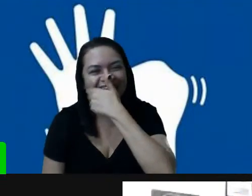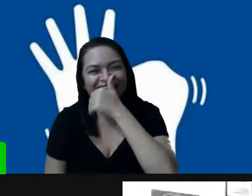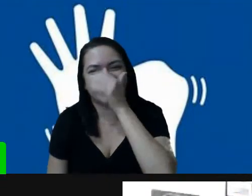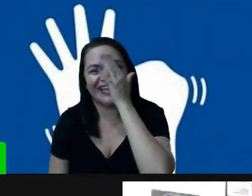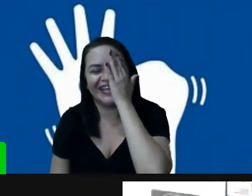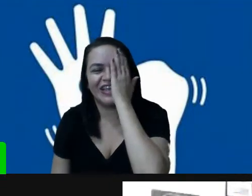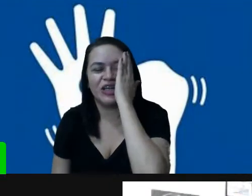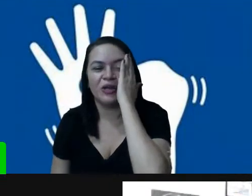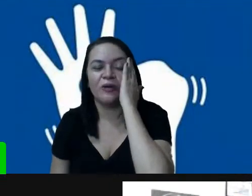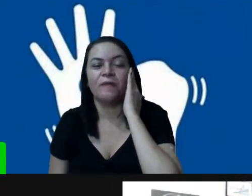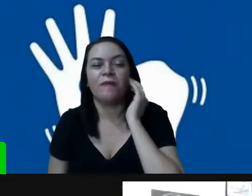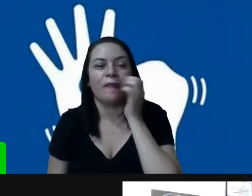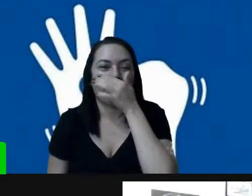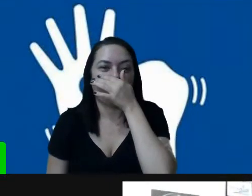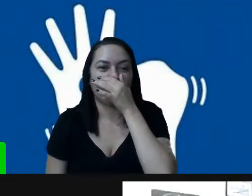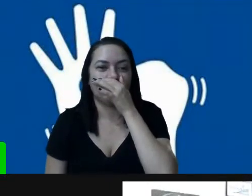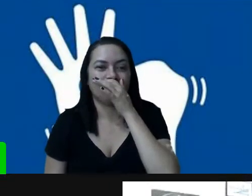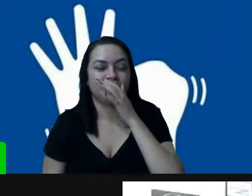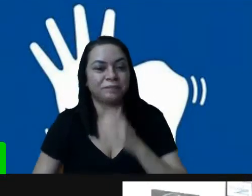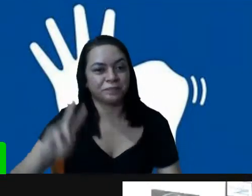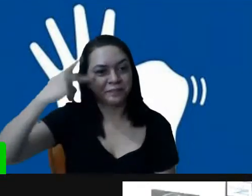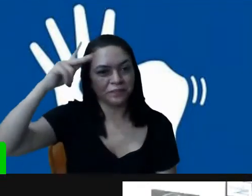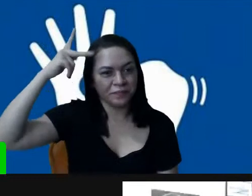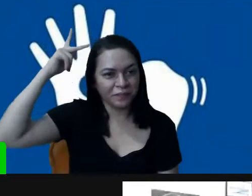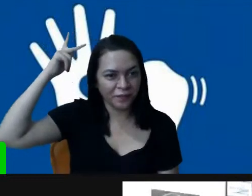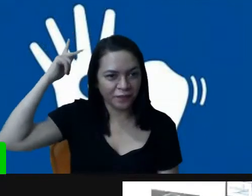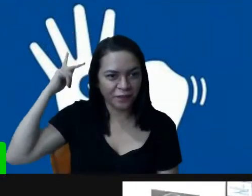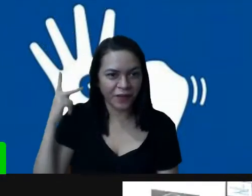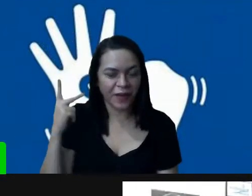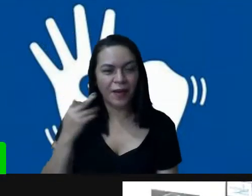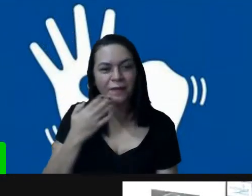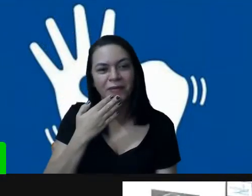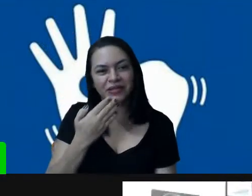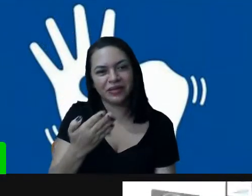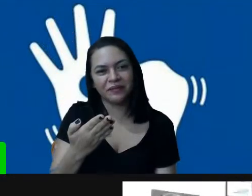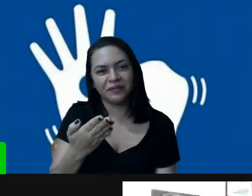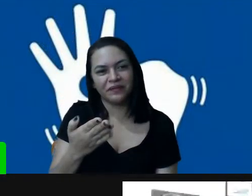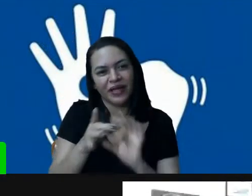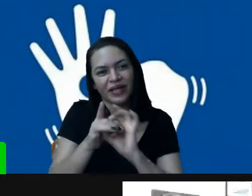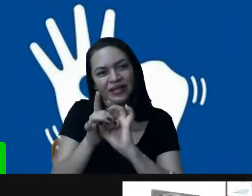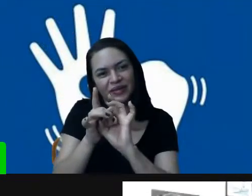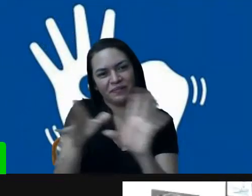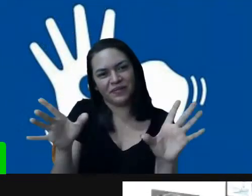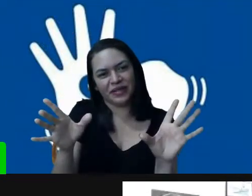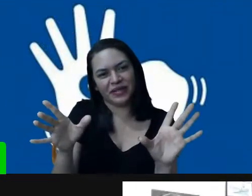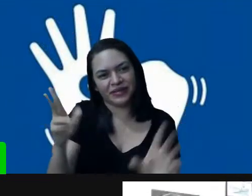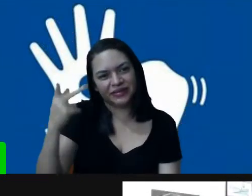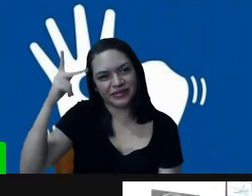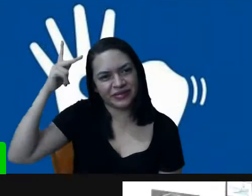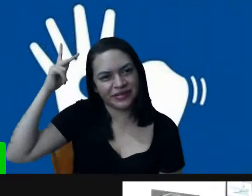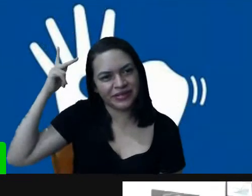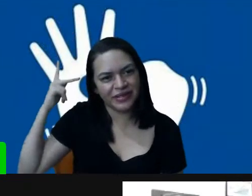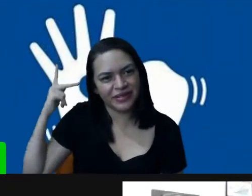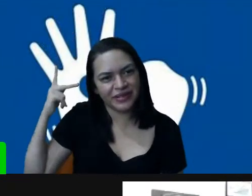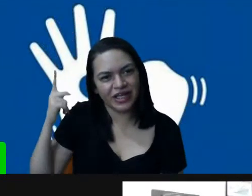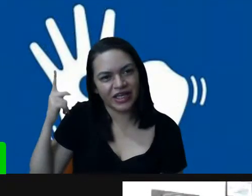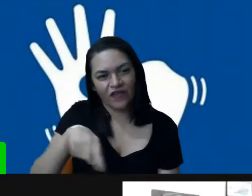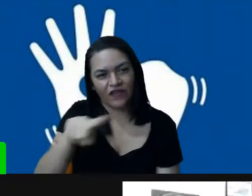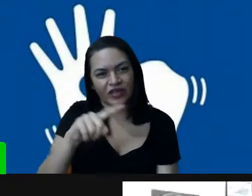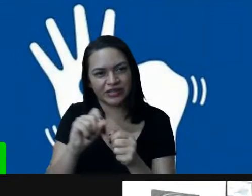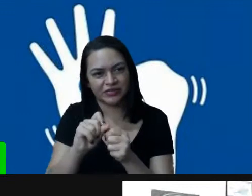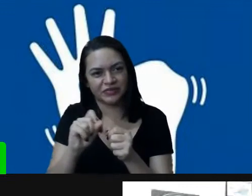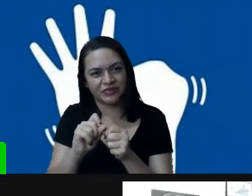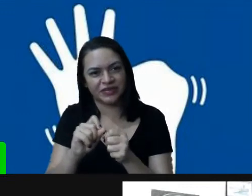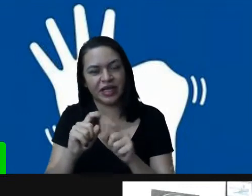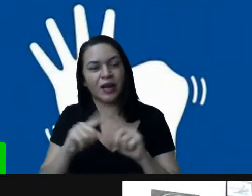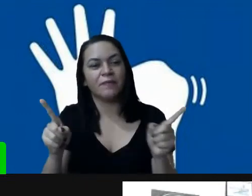Paja, eu vou deixar a fala contigo aberta, tá? Aí na sequência encerro, mas aí eu queria que